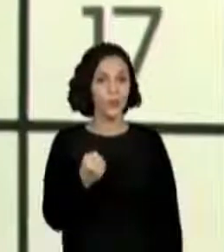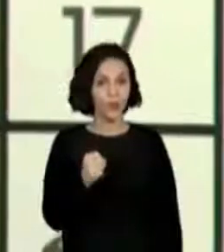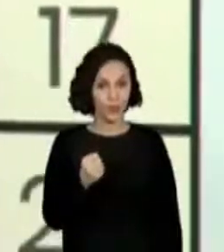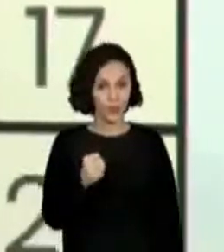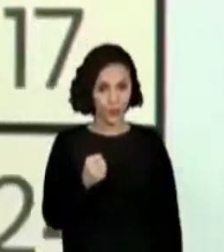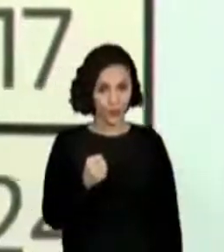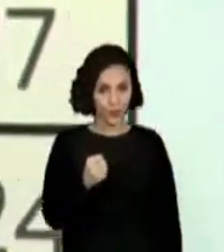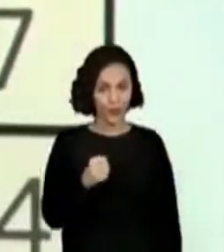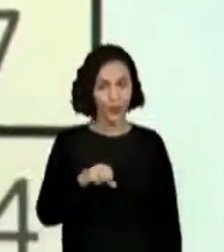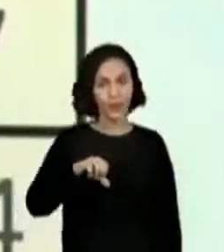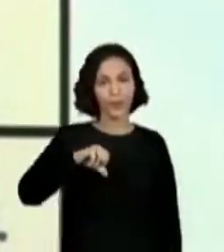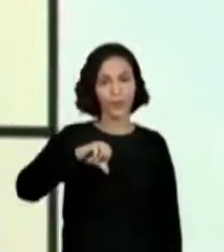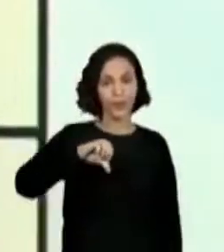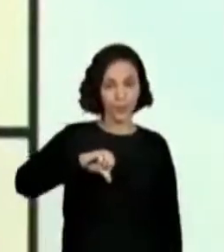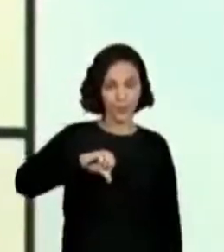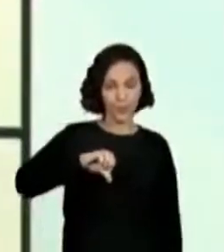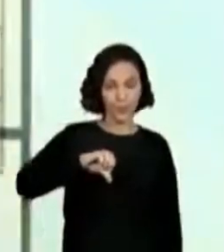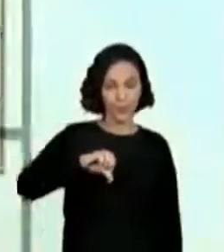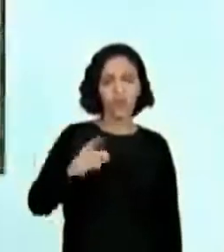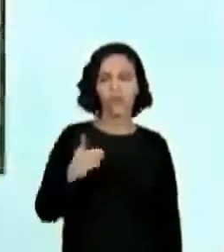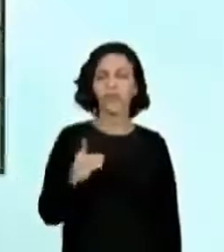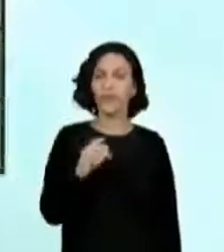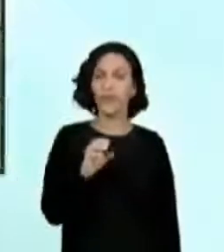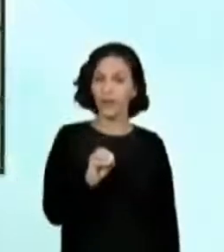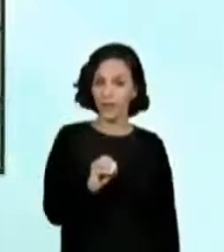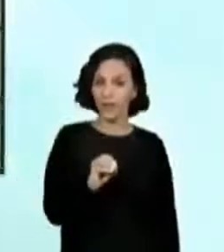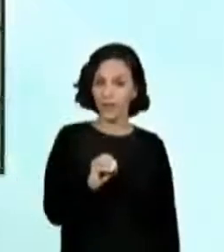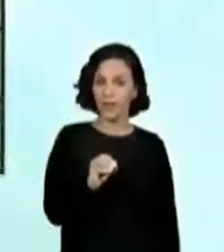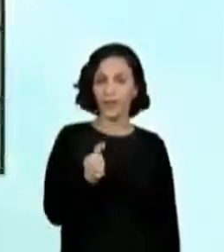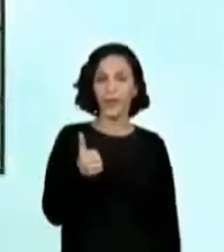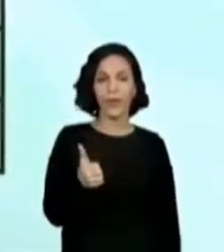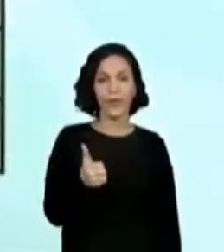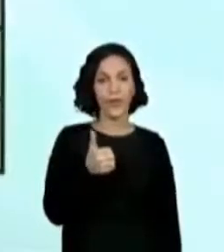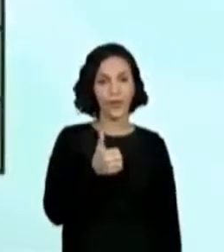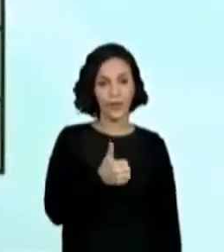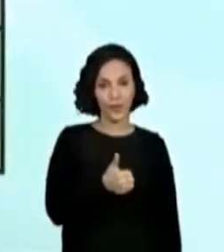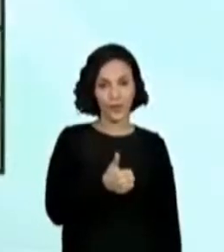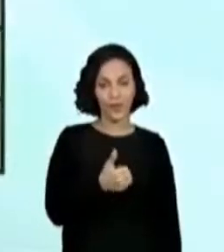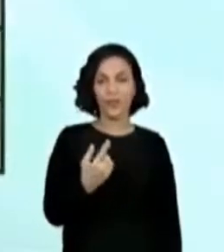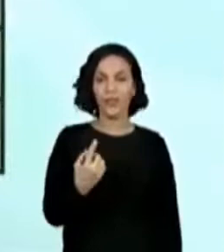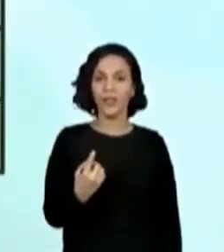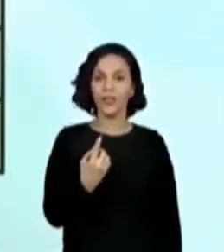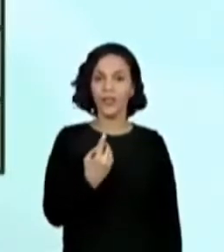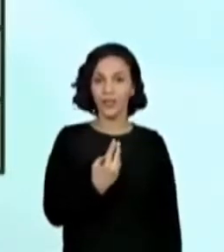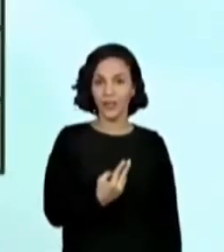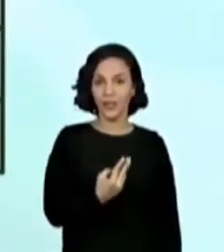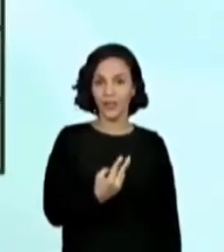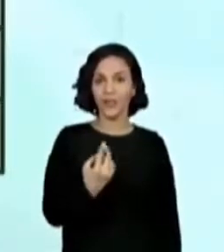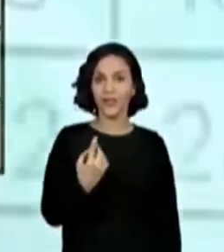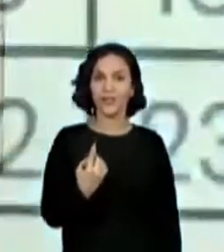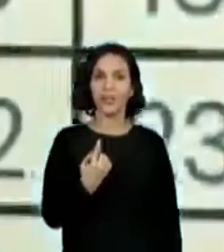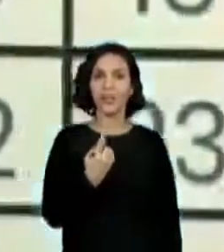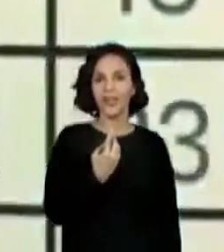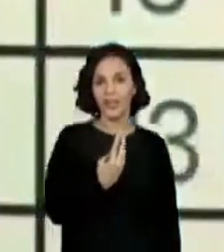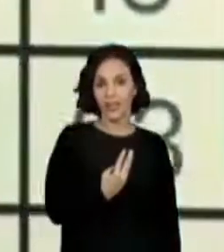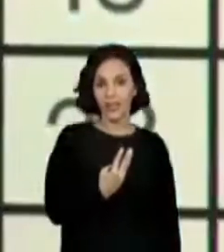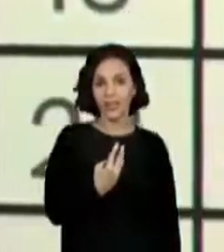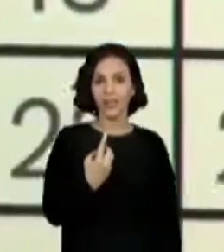8, 9, 10, 11, 12,